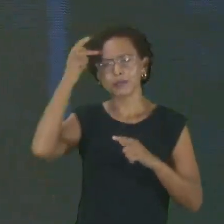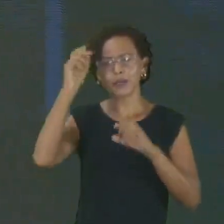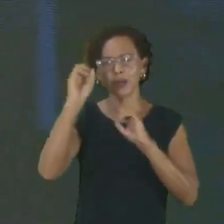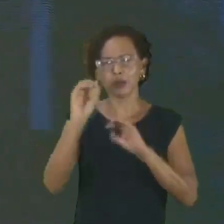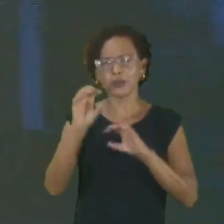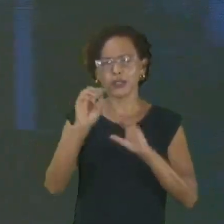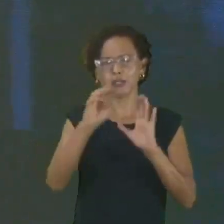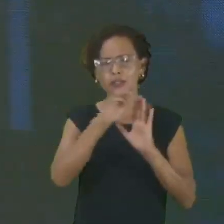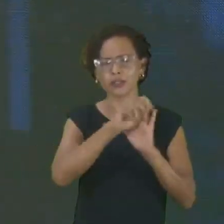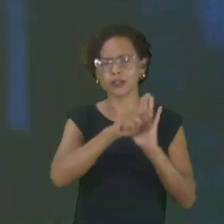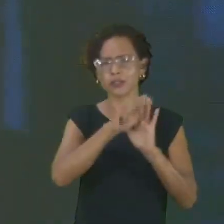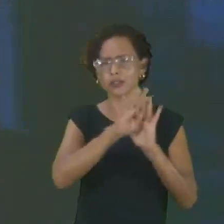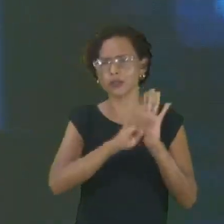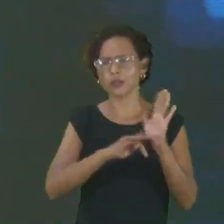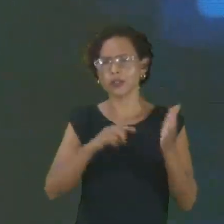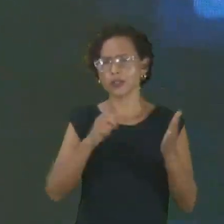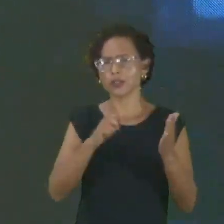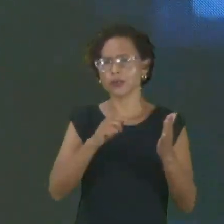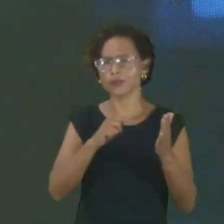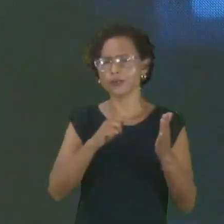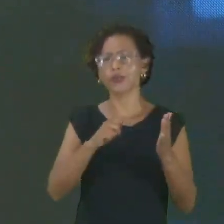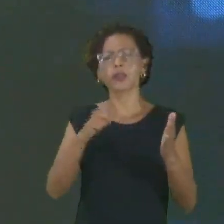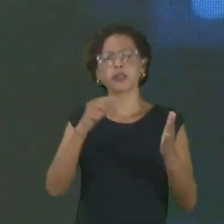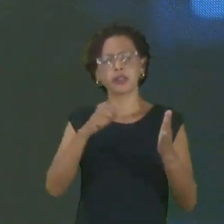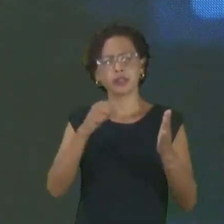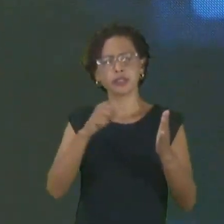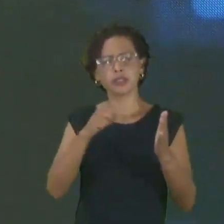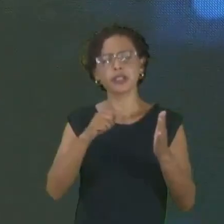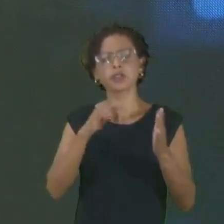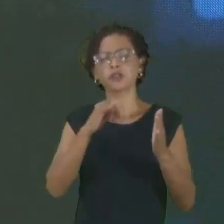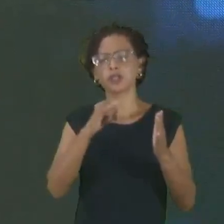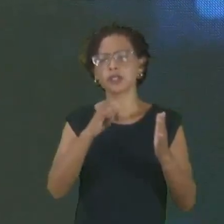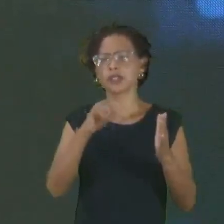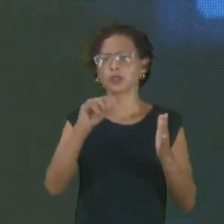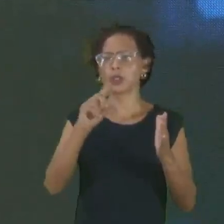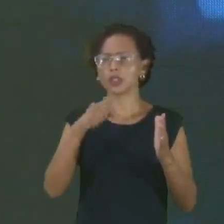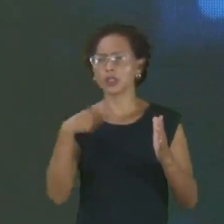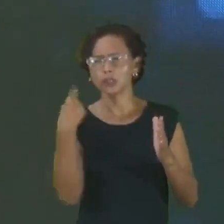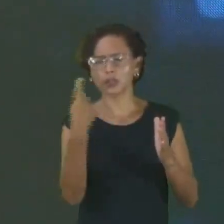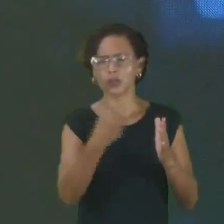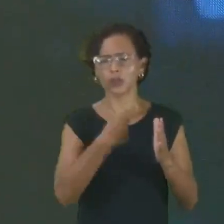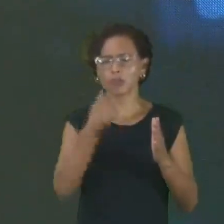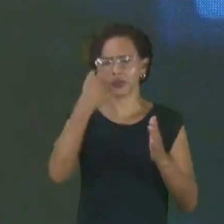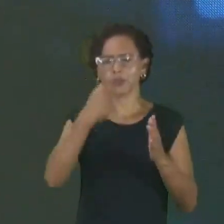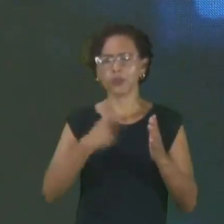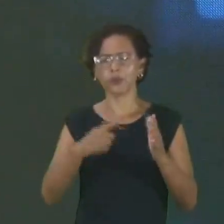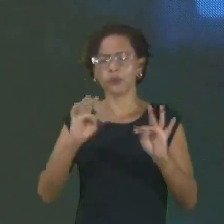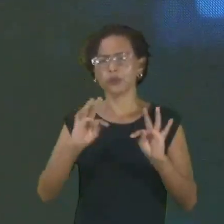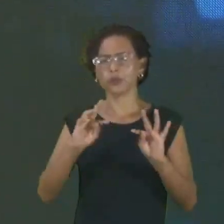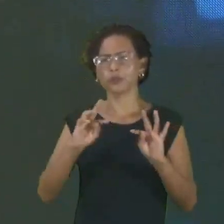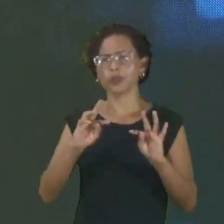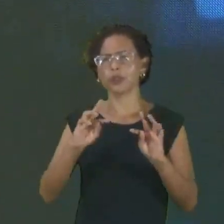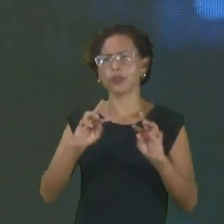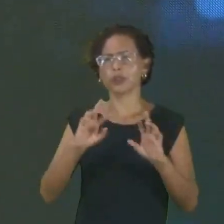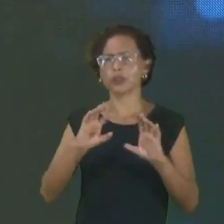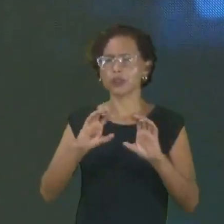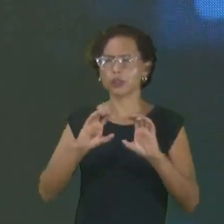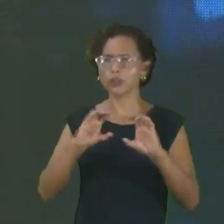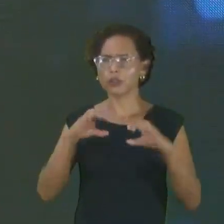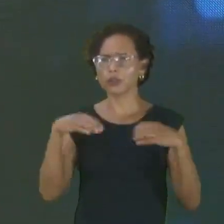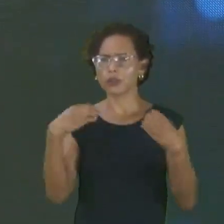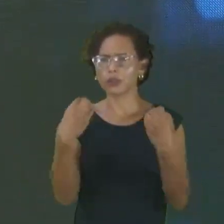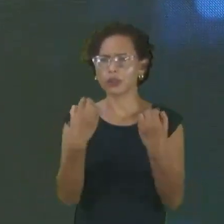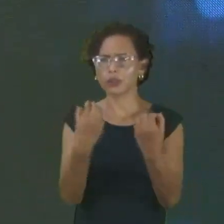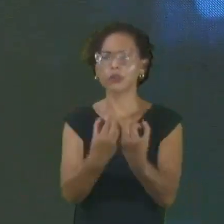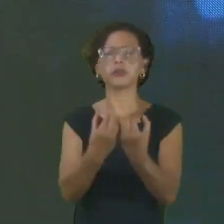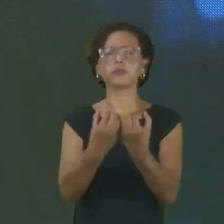para mim e para você? Paulo está dizendo que nós somos uma comunidade diferente. Vou repetir,